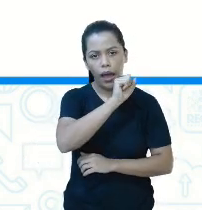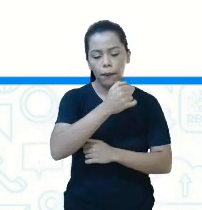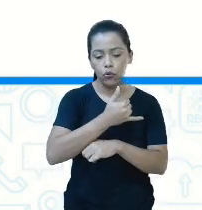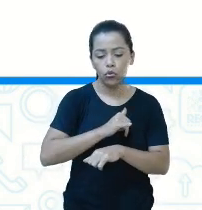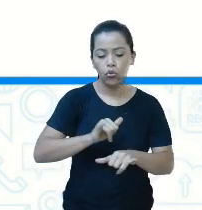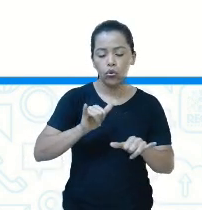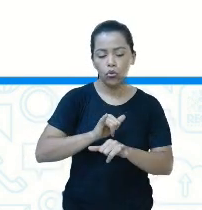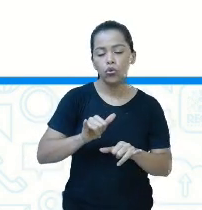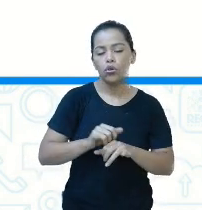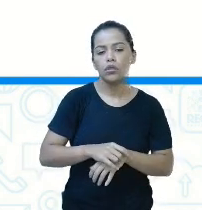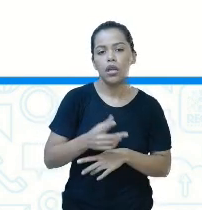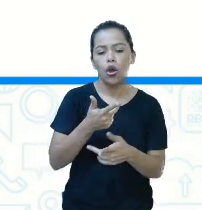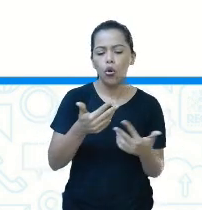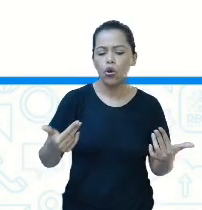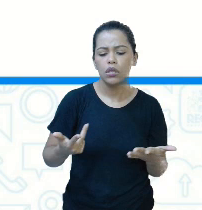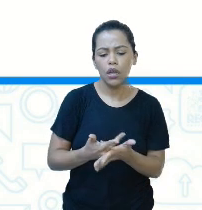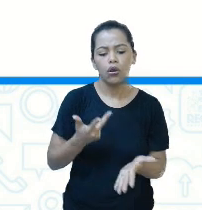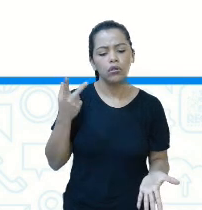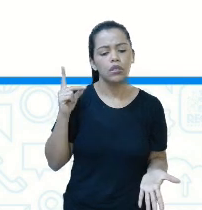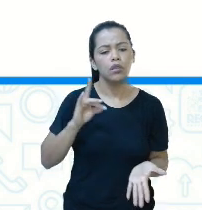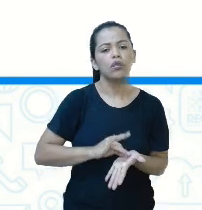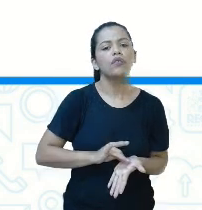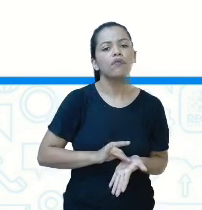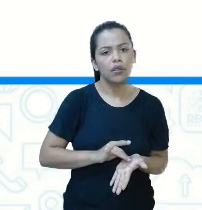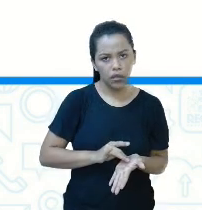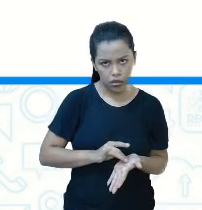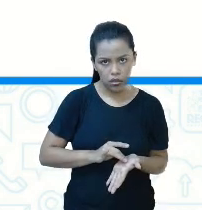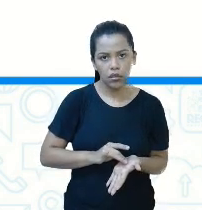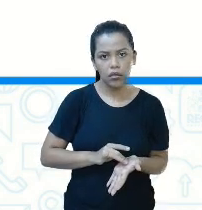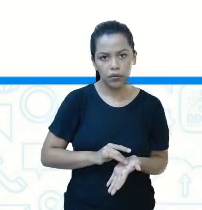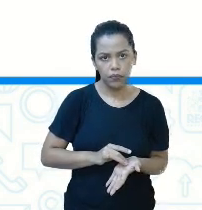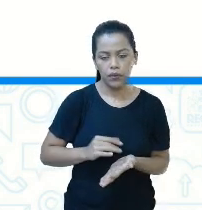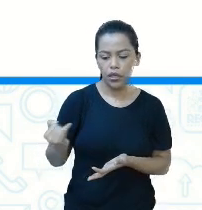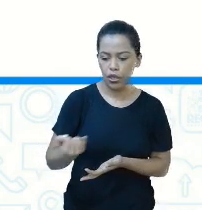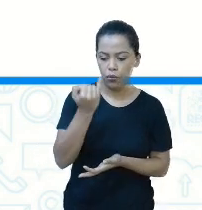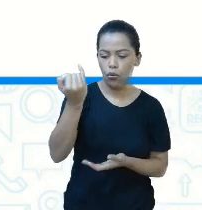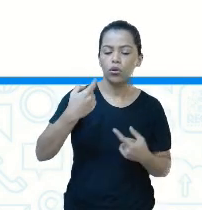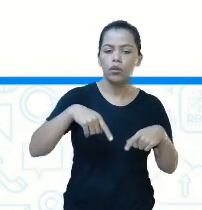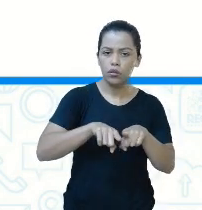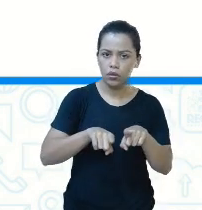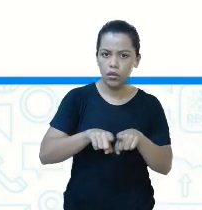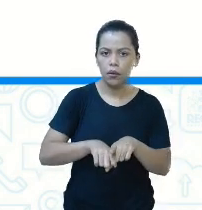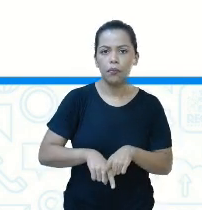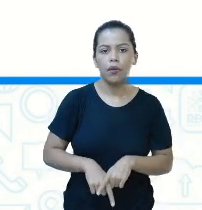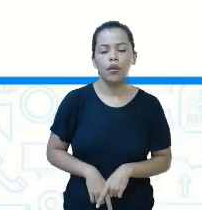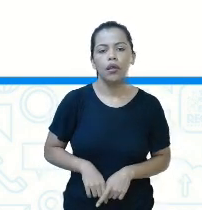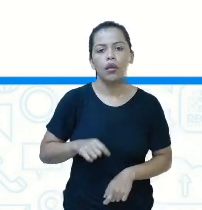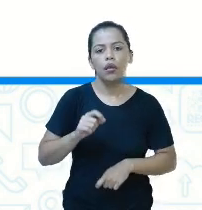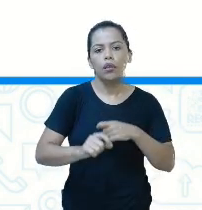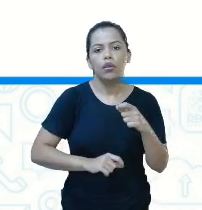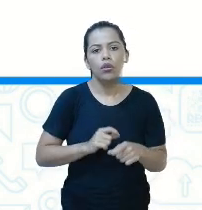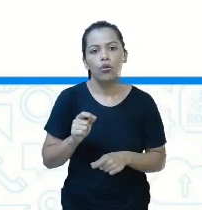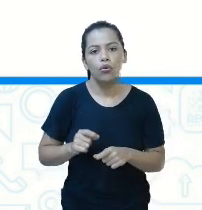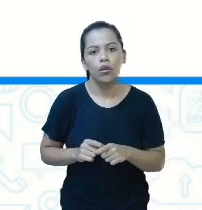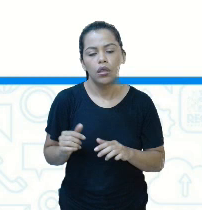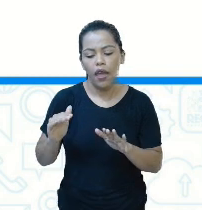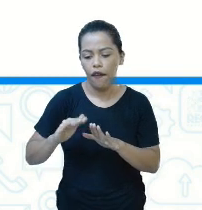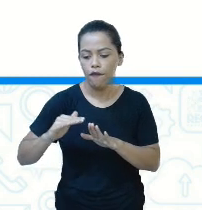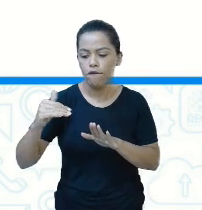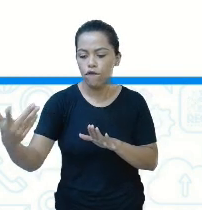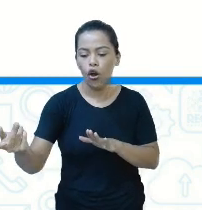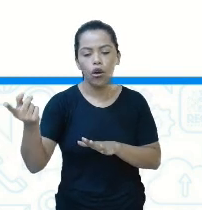fatos reais, verdadeiros e importantes, que fogem do corriqueiro, da